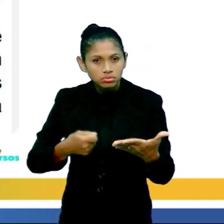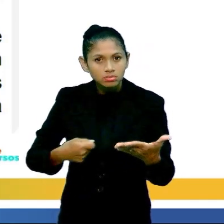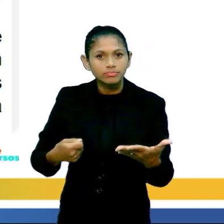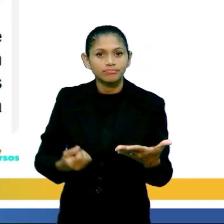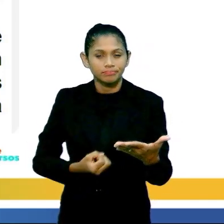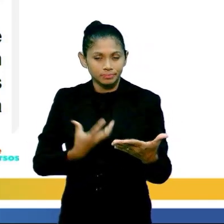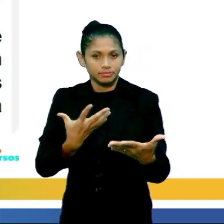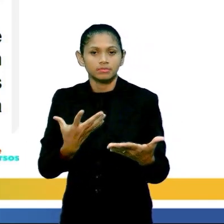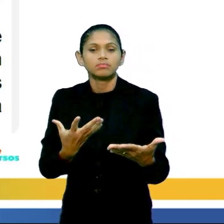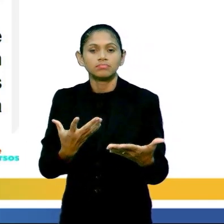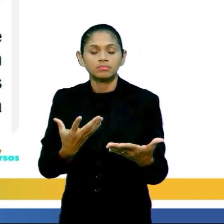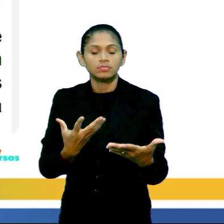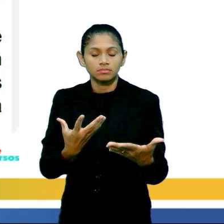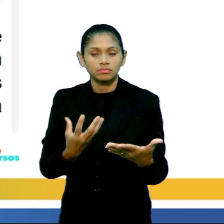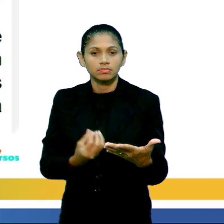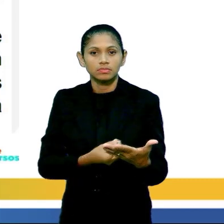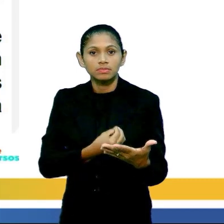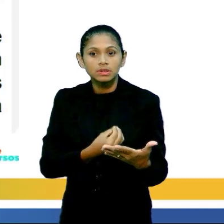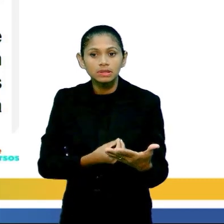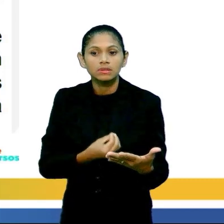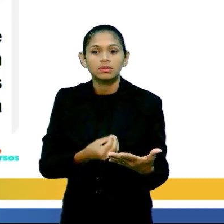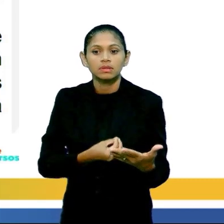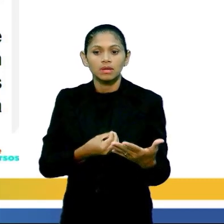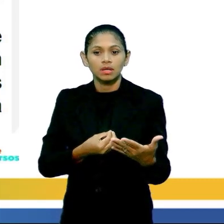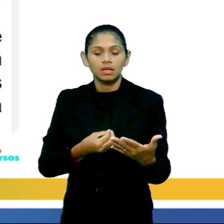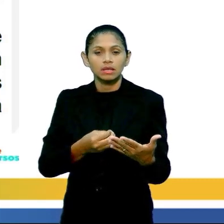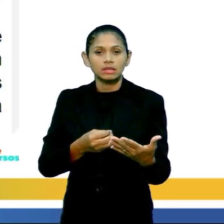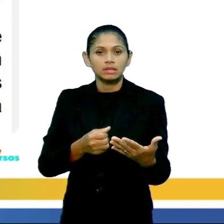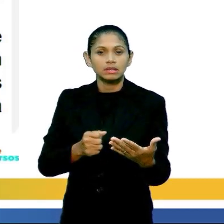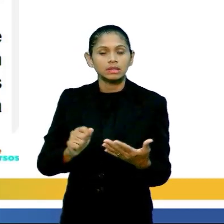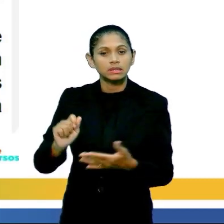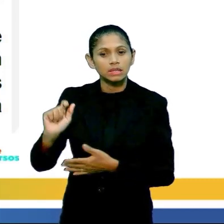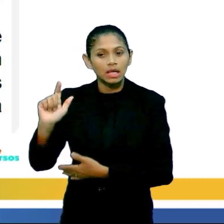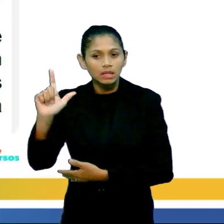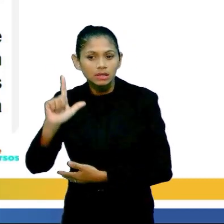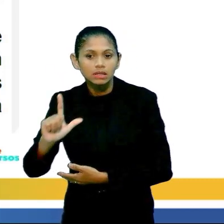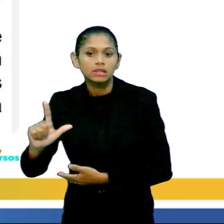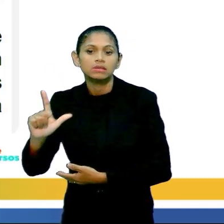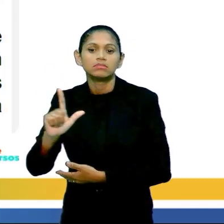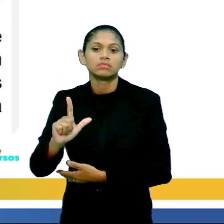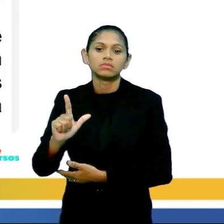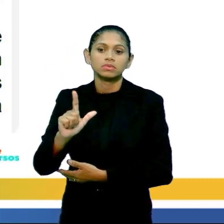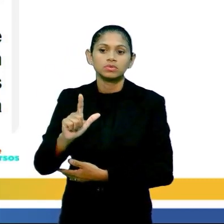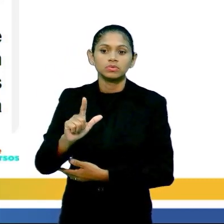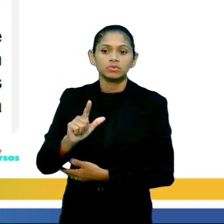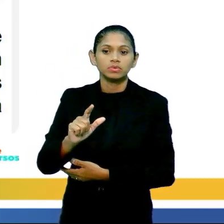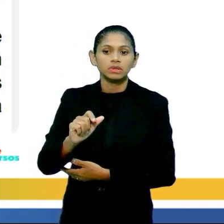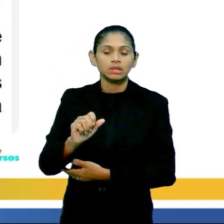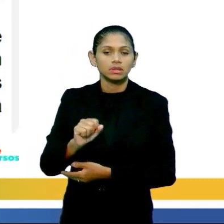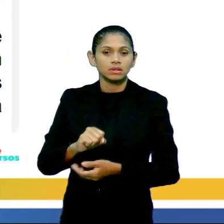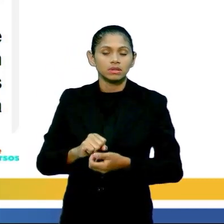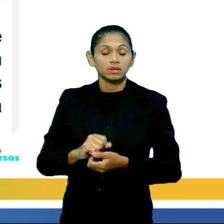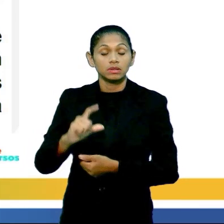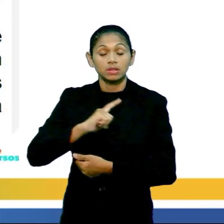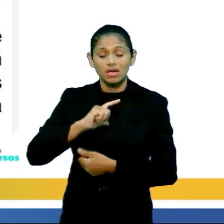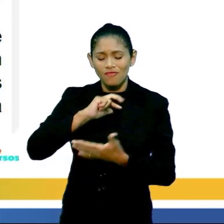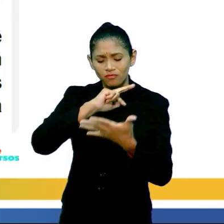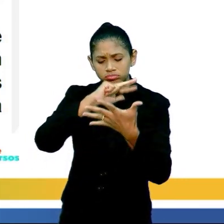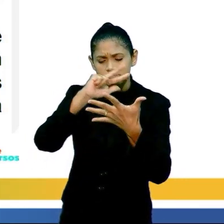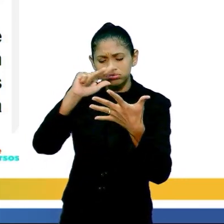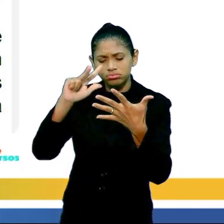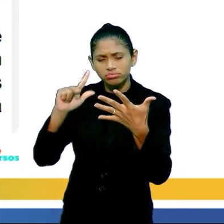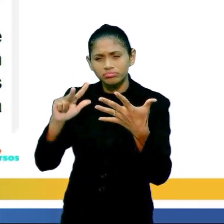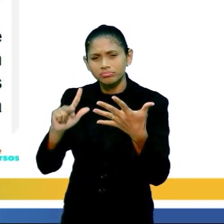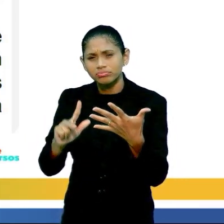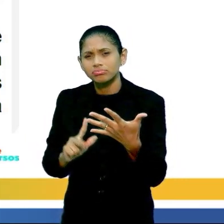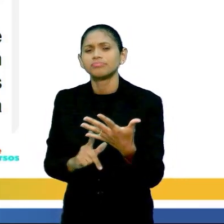da lírica, né, da épica, da narrativa e da dramática. Existem, portanto, vários tipos de poema, entre eles que estão